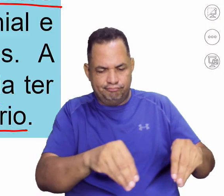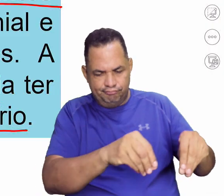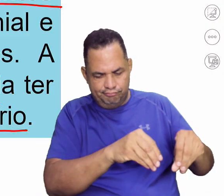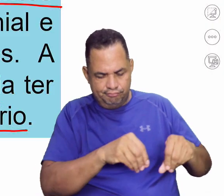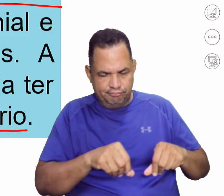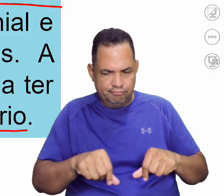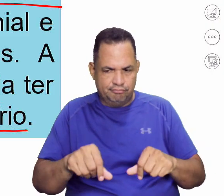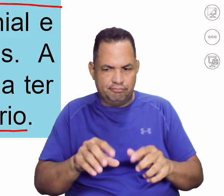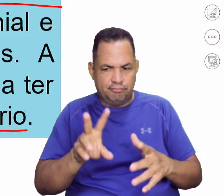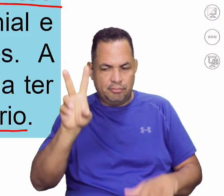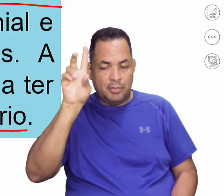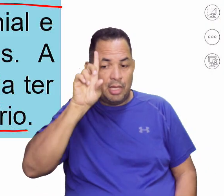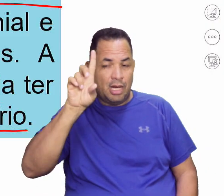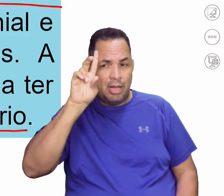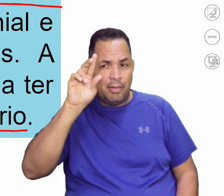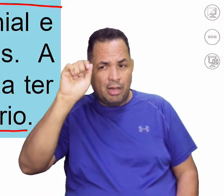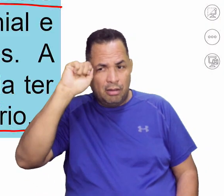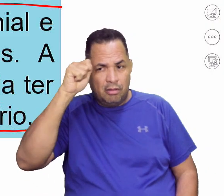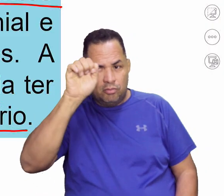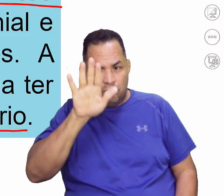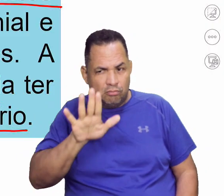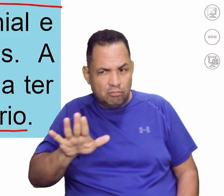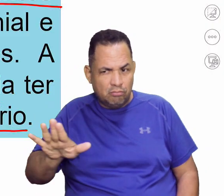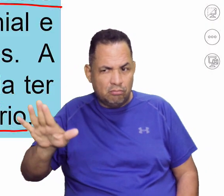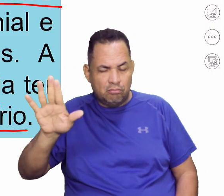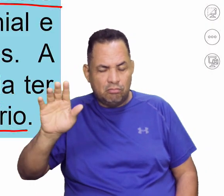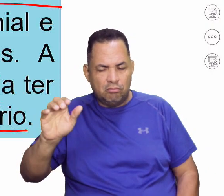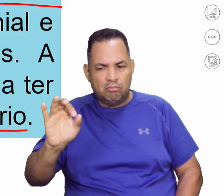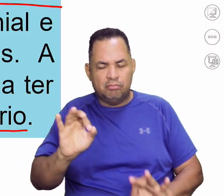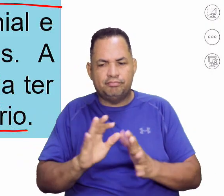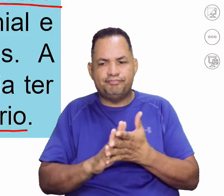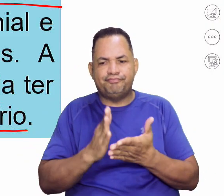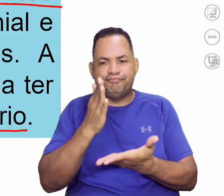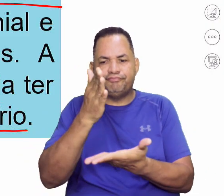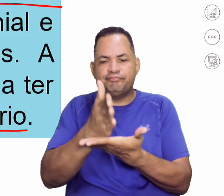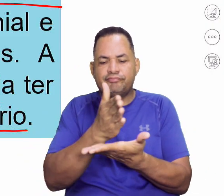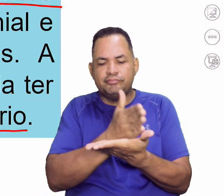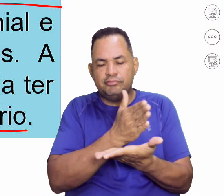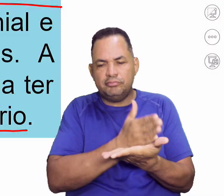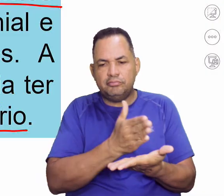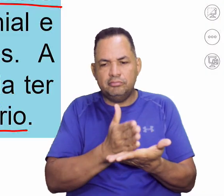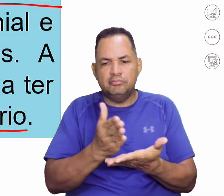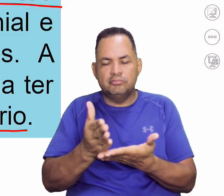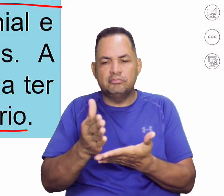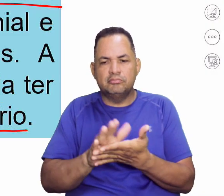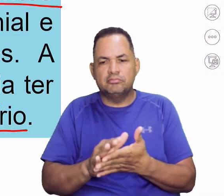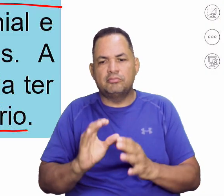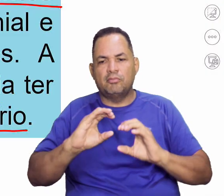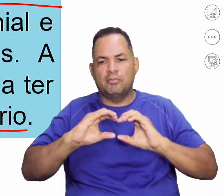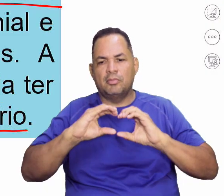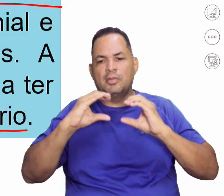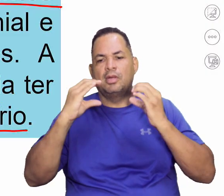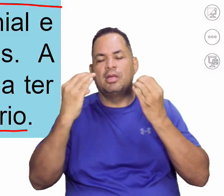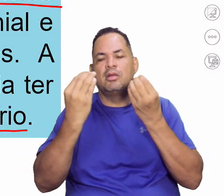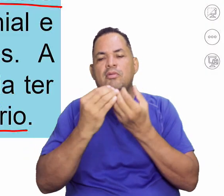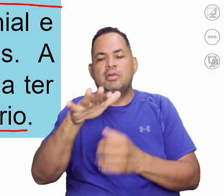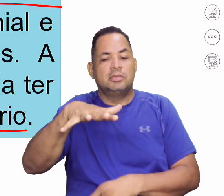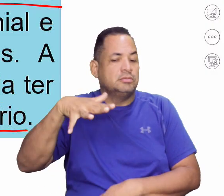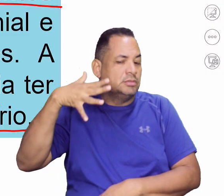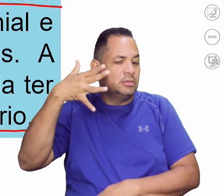o continente africano ele foi dividido na Conferência de Berlim em